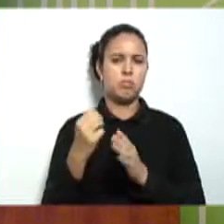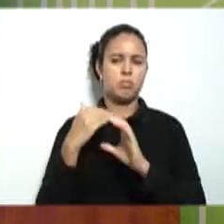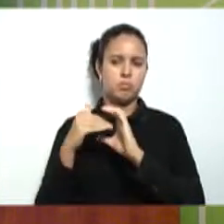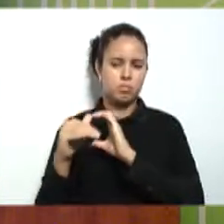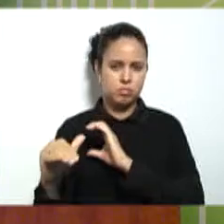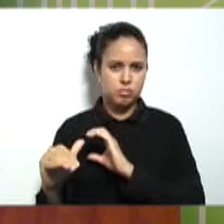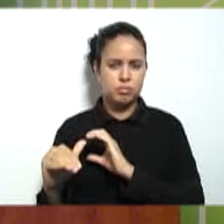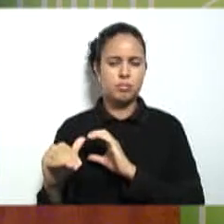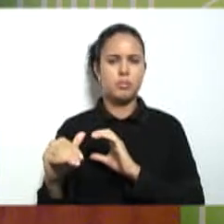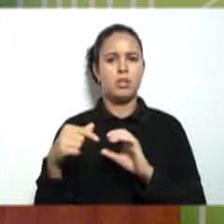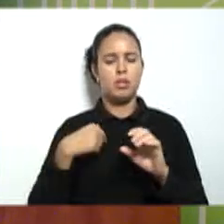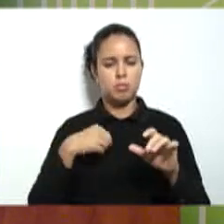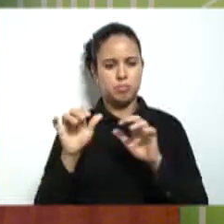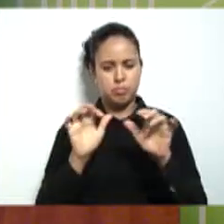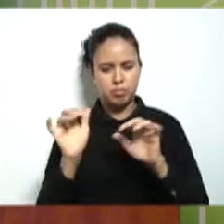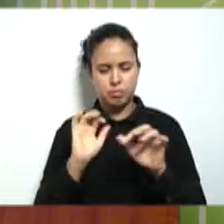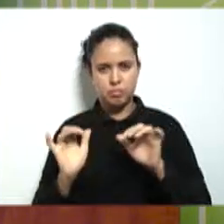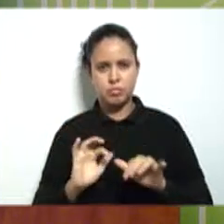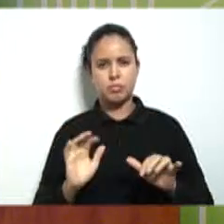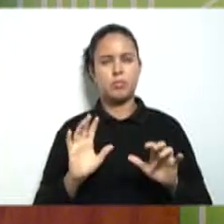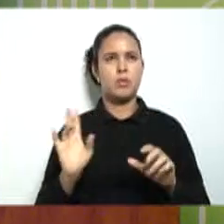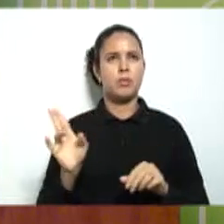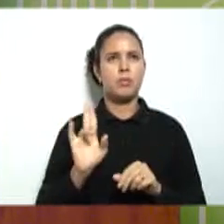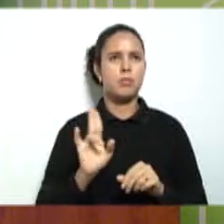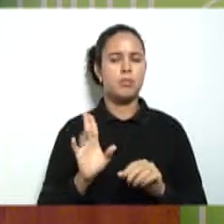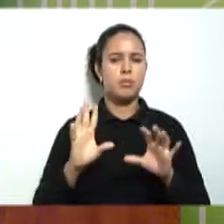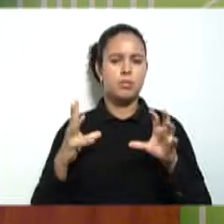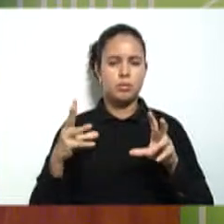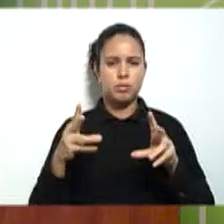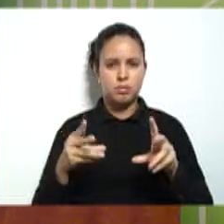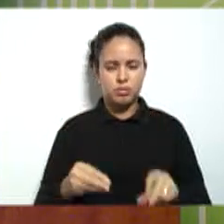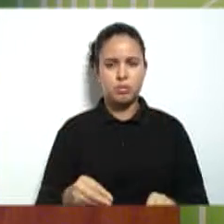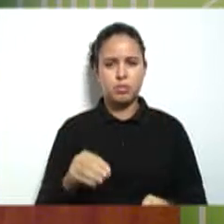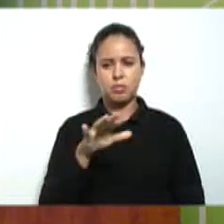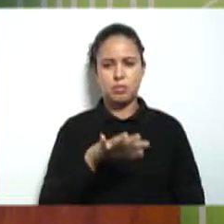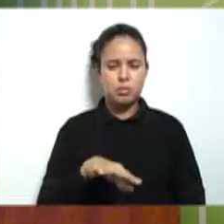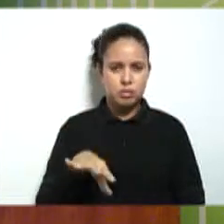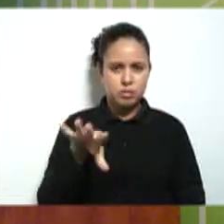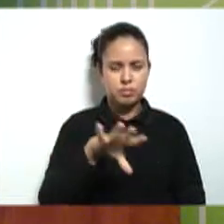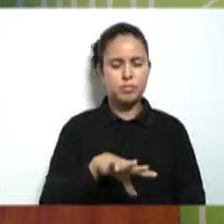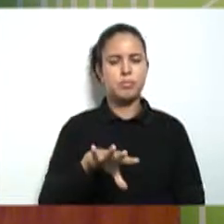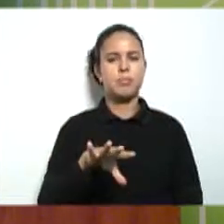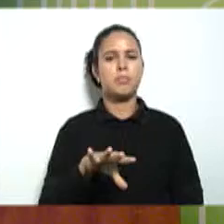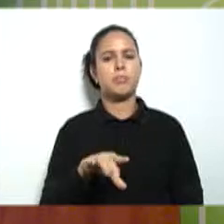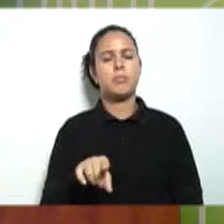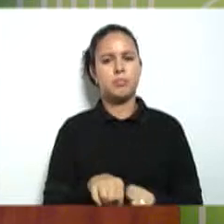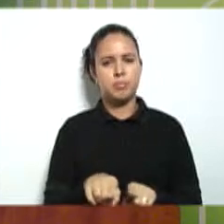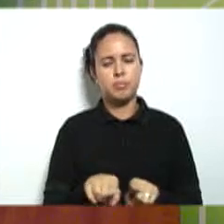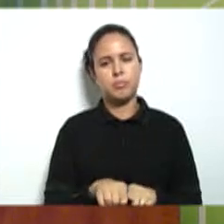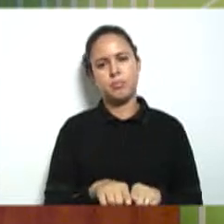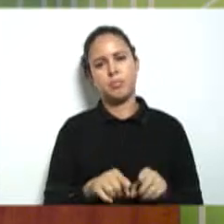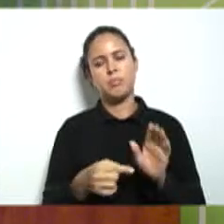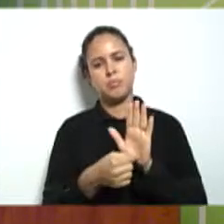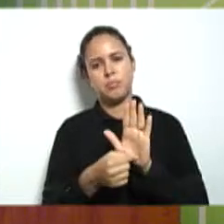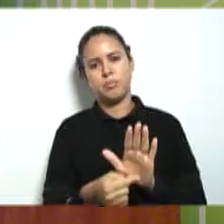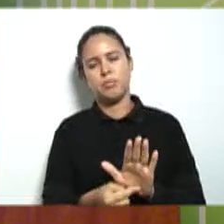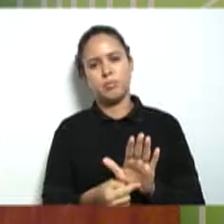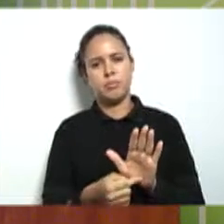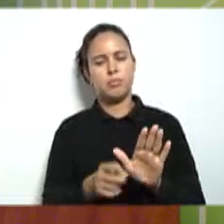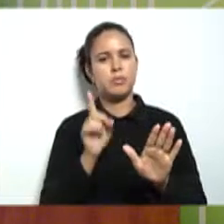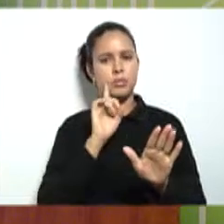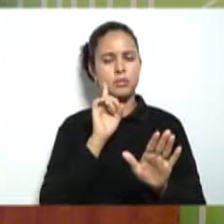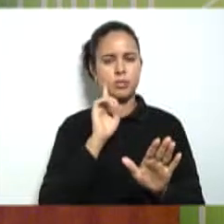banners, eu mesmo digitei o nome de todos os alunos, todo mundo participou, o nome dos ramos, né, e aí produziu toda essa apresentação. No dia eu vim